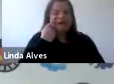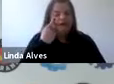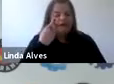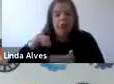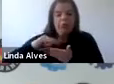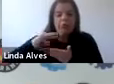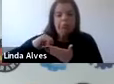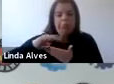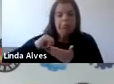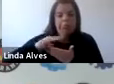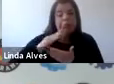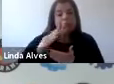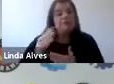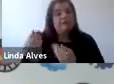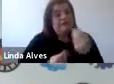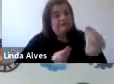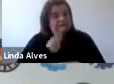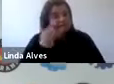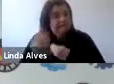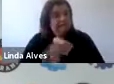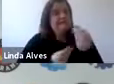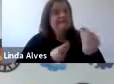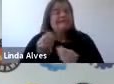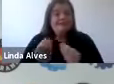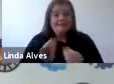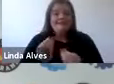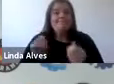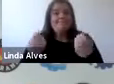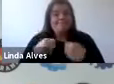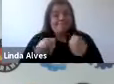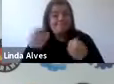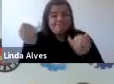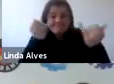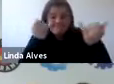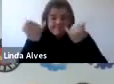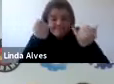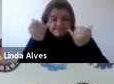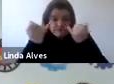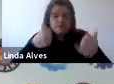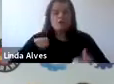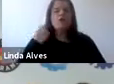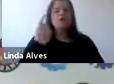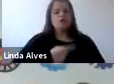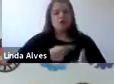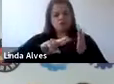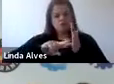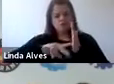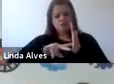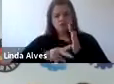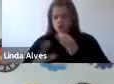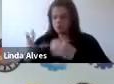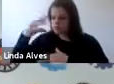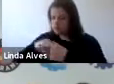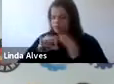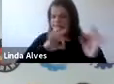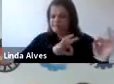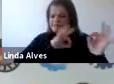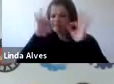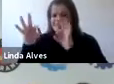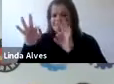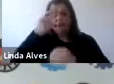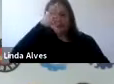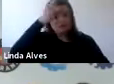bem, né, que é bem chamativo. Mas nós aqui que estamos no chão de fábrica, que nós somos quem sofrem